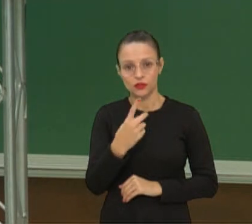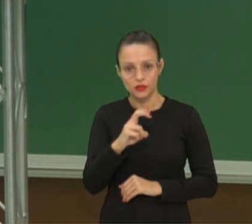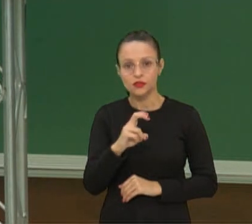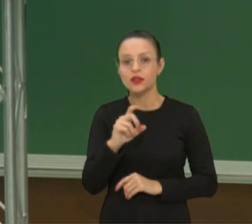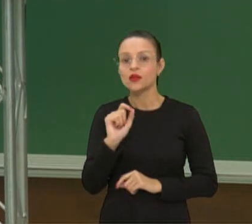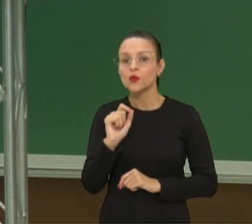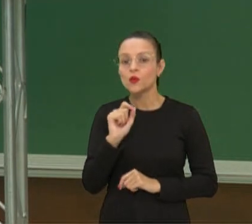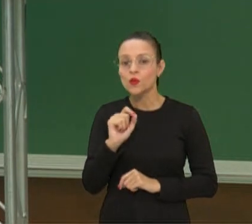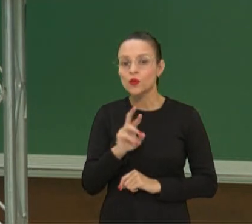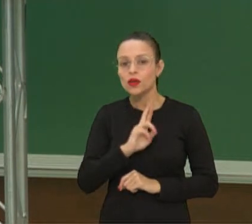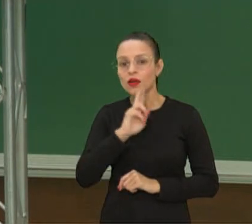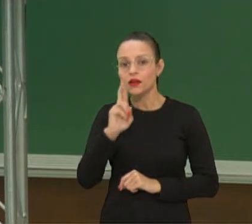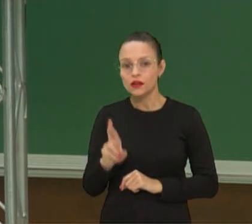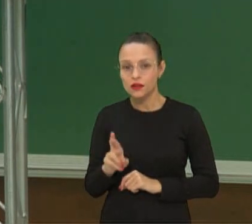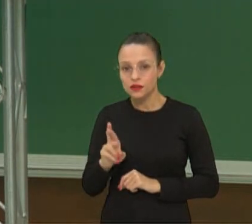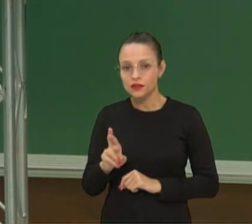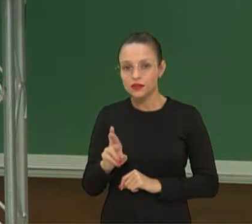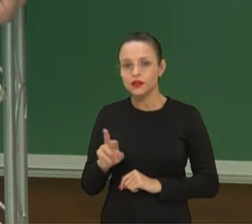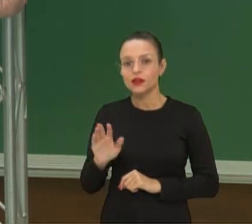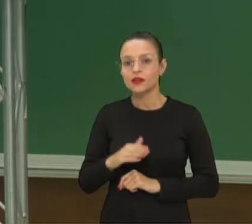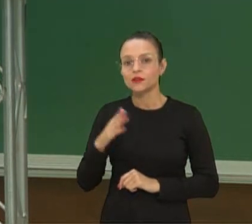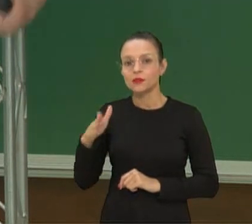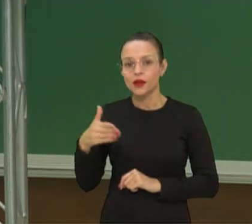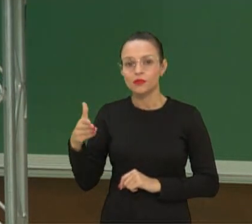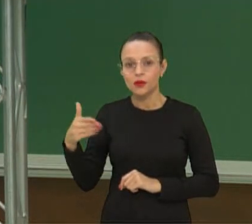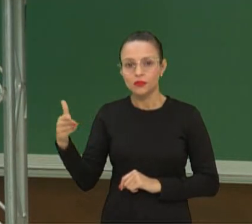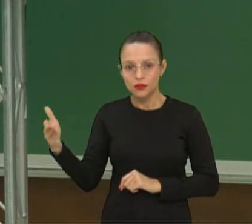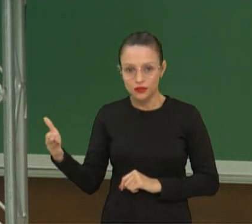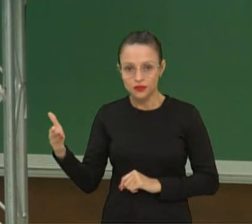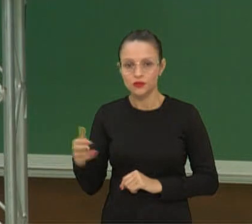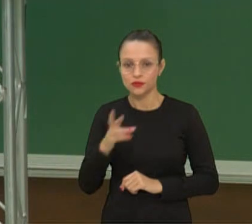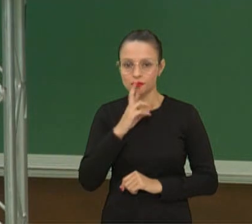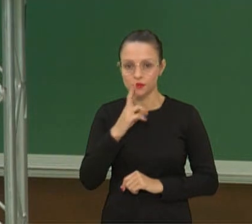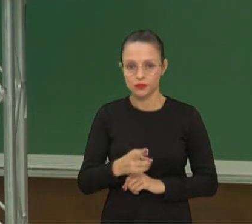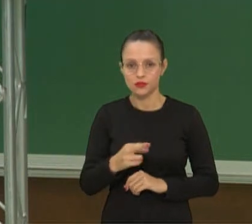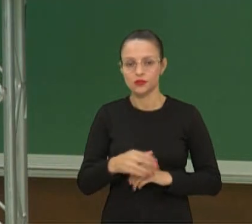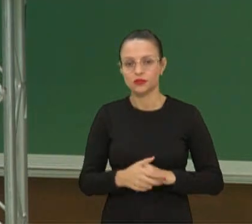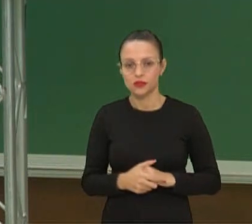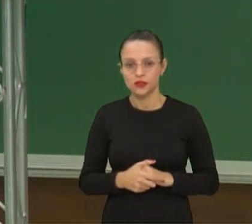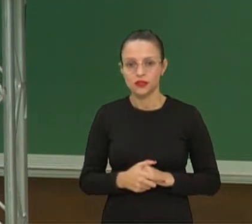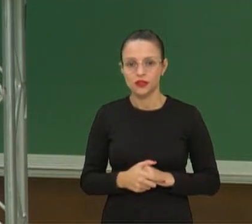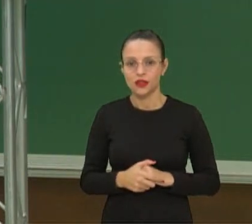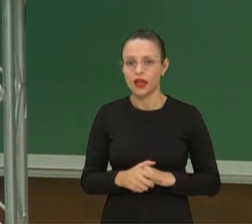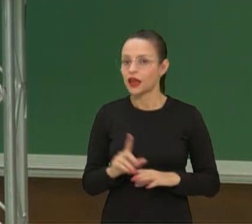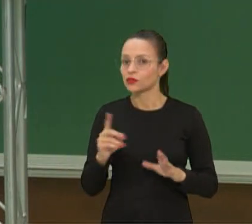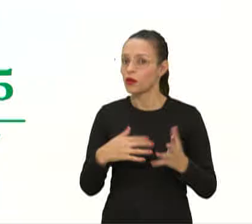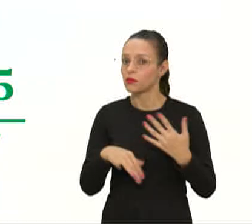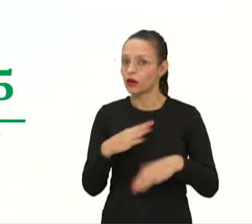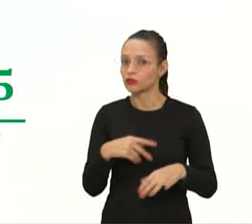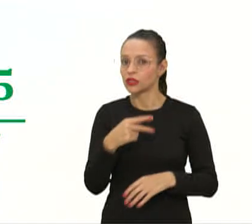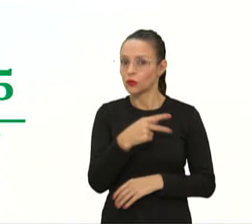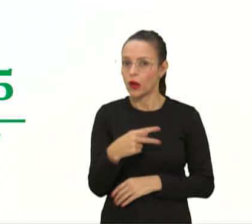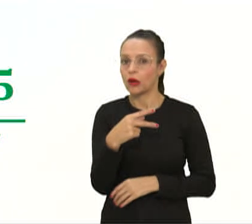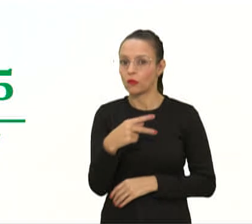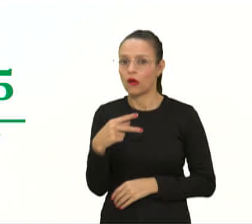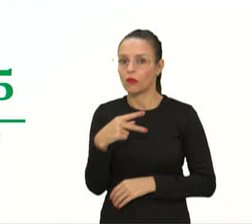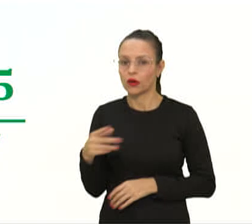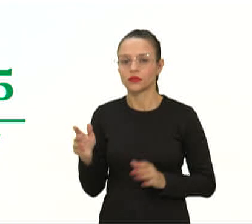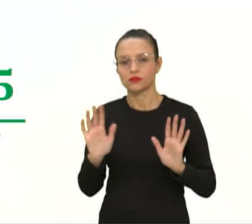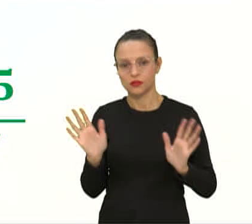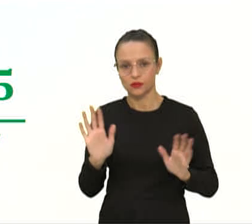menos 15 sobre menos 7, que implica x igual a 15 sétimos. Aí não fica uma salada de sinal de igual. Você pode usar